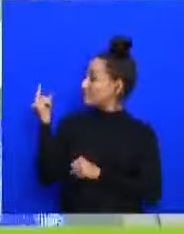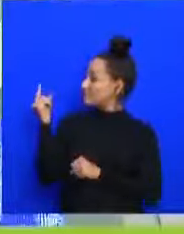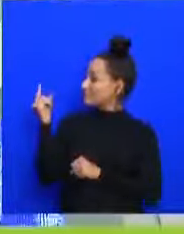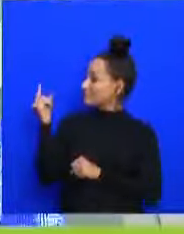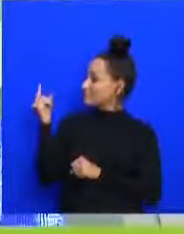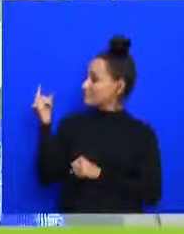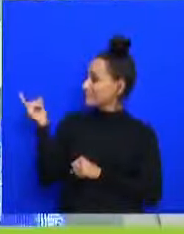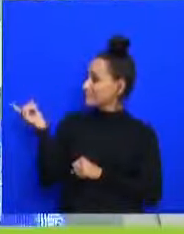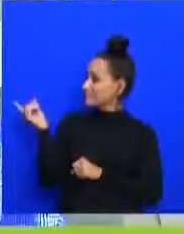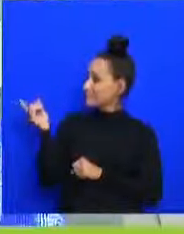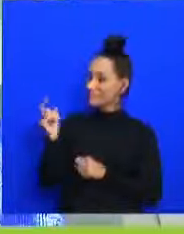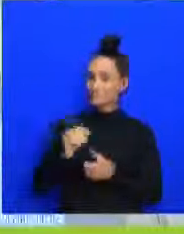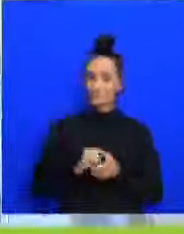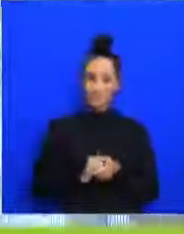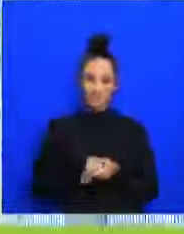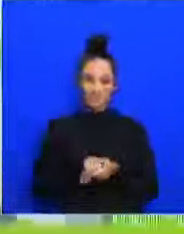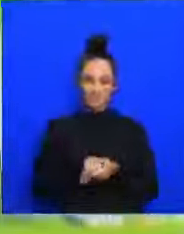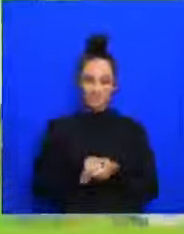Valendo!